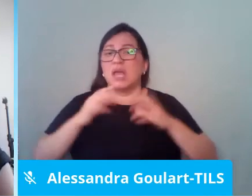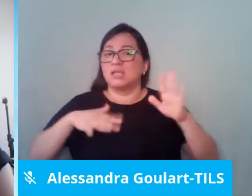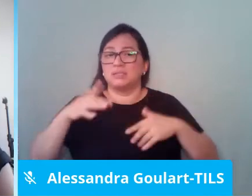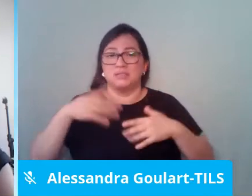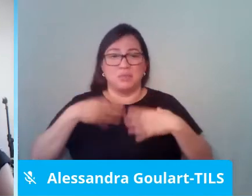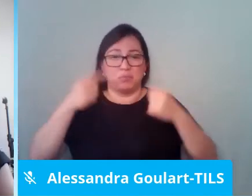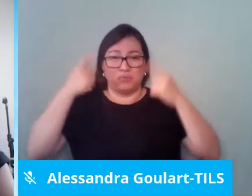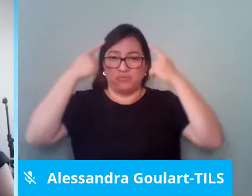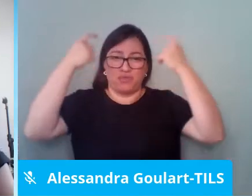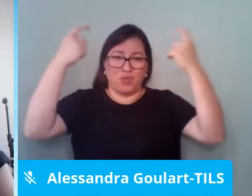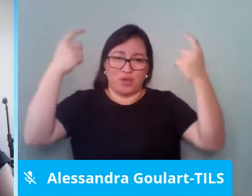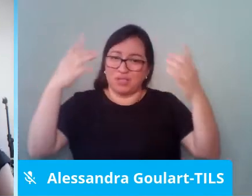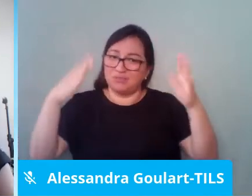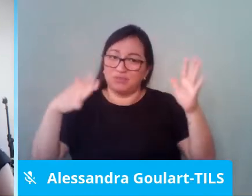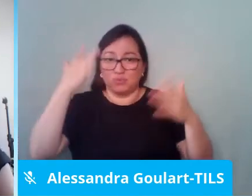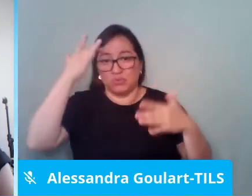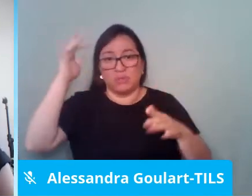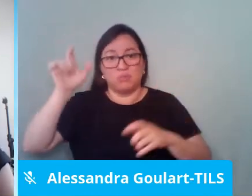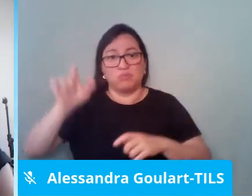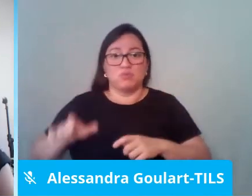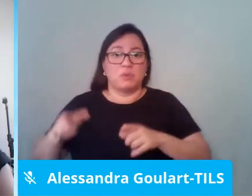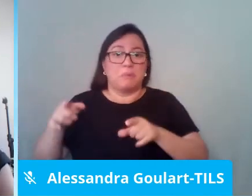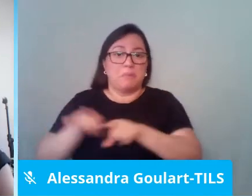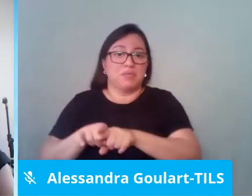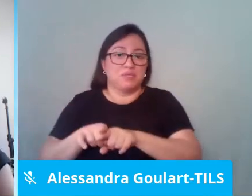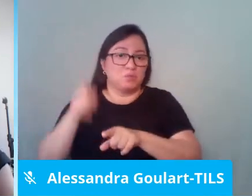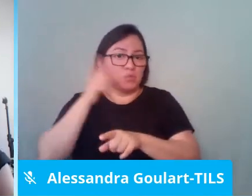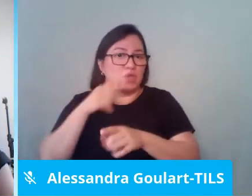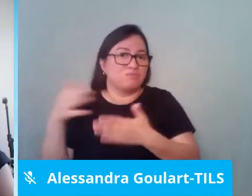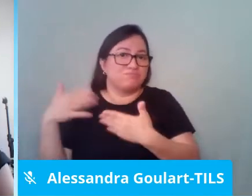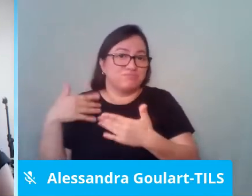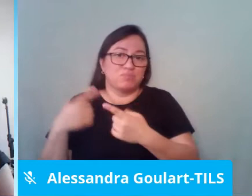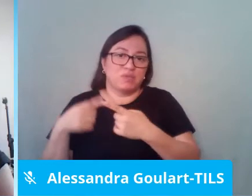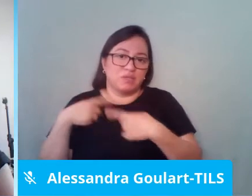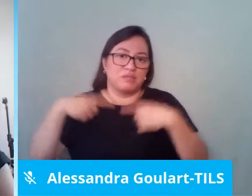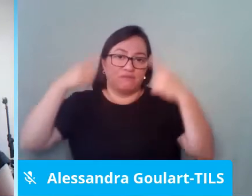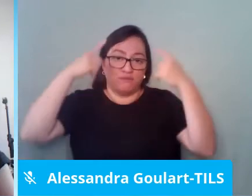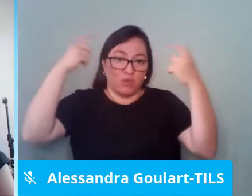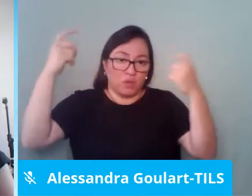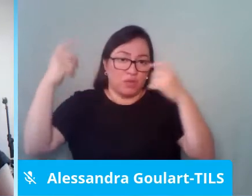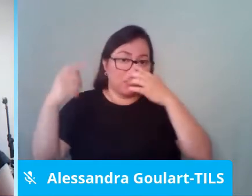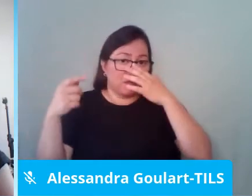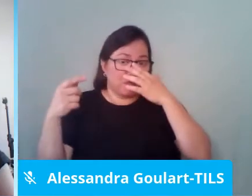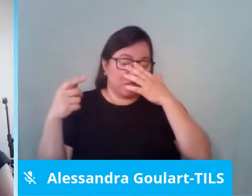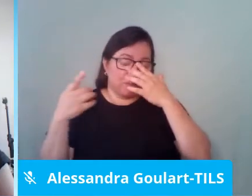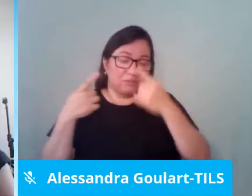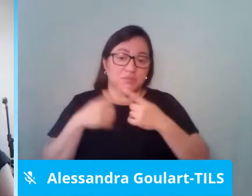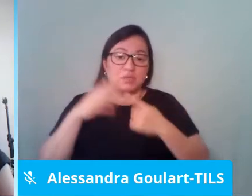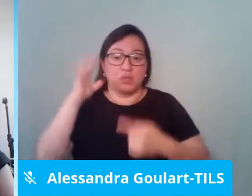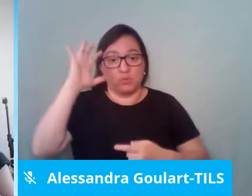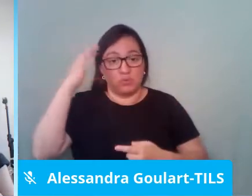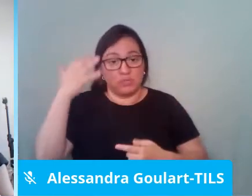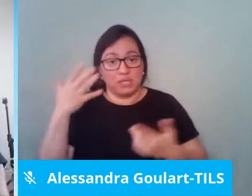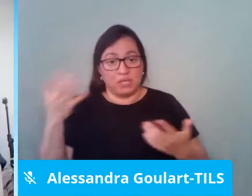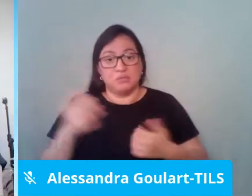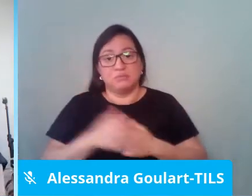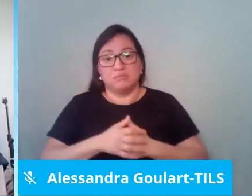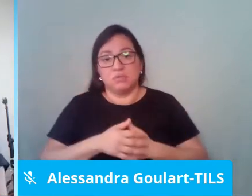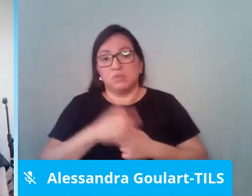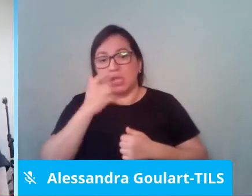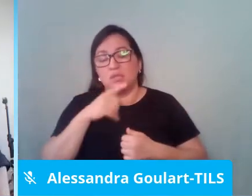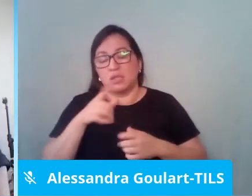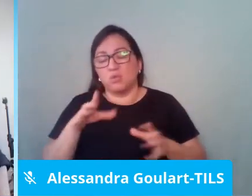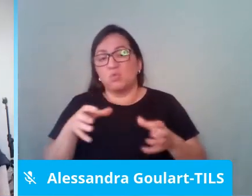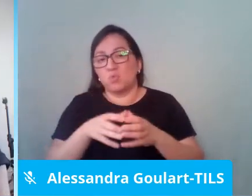o uso do preservativo, ou, enfim, por todas as questões de violência que a gente sabe que acontecem. Então, levar isso para a